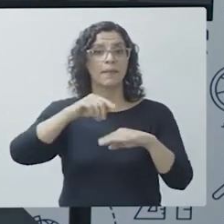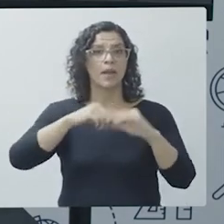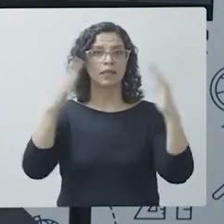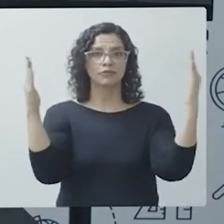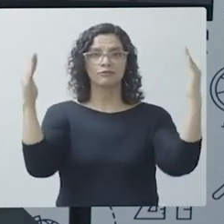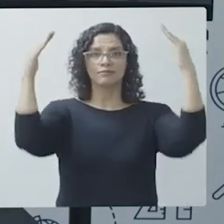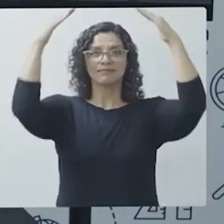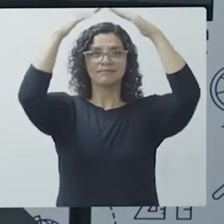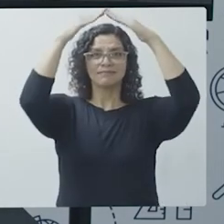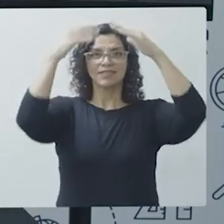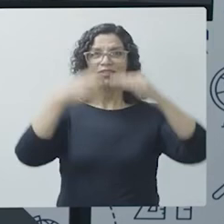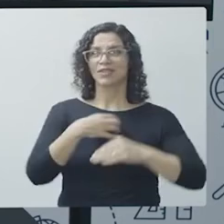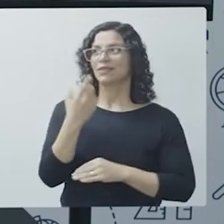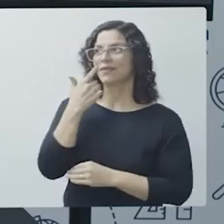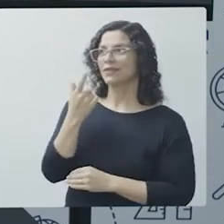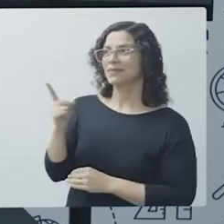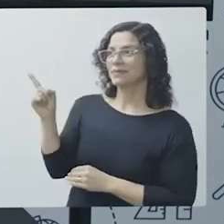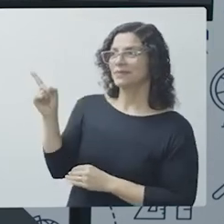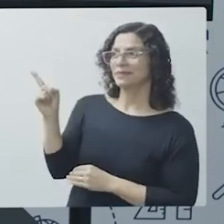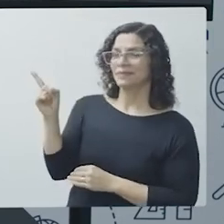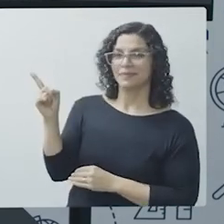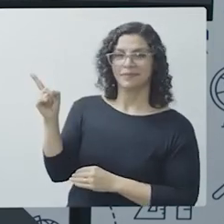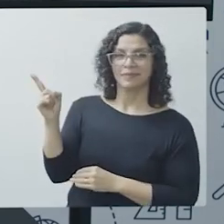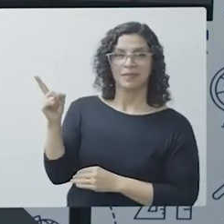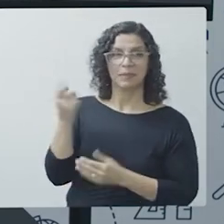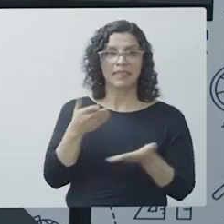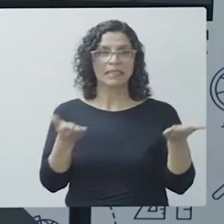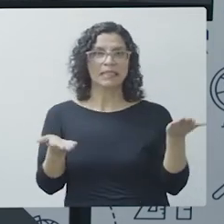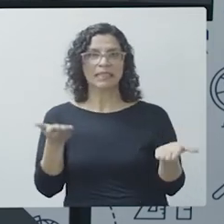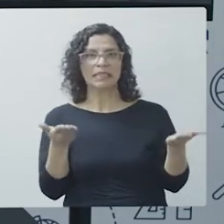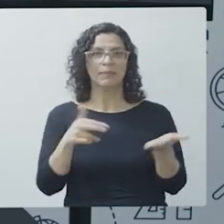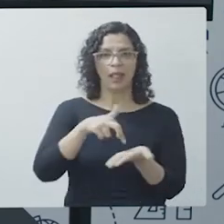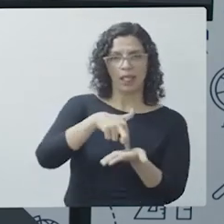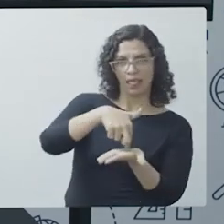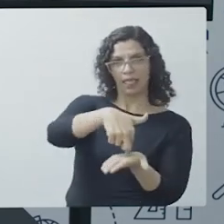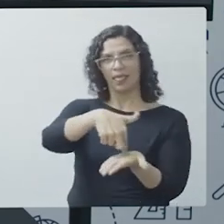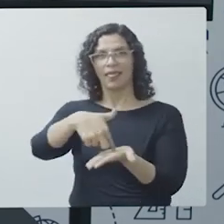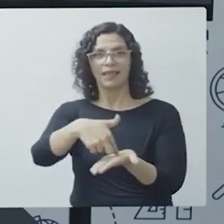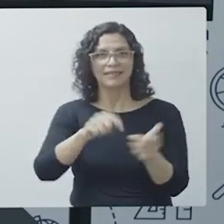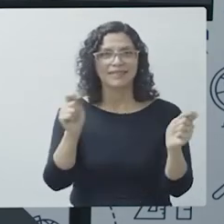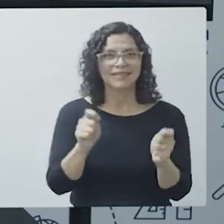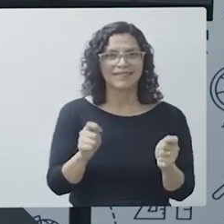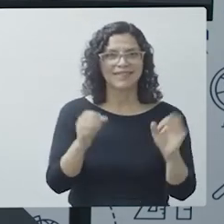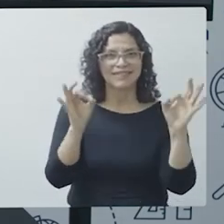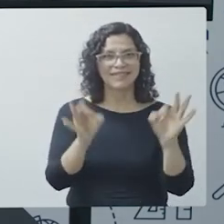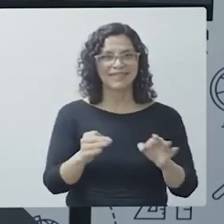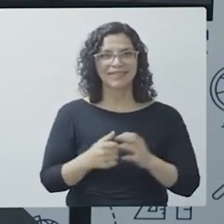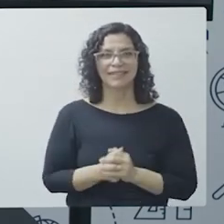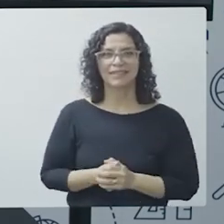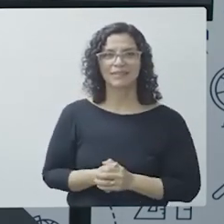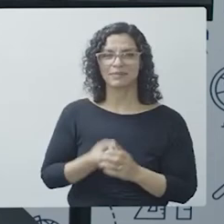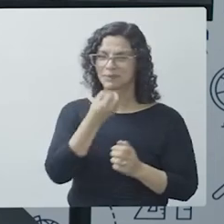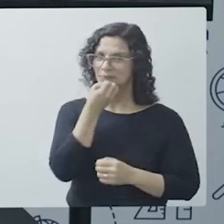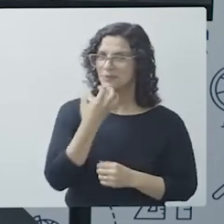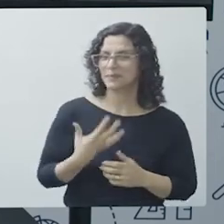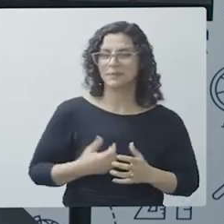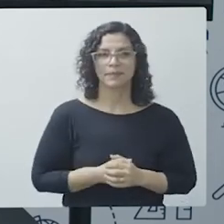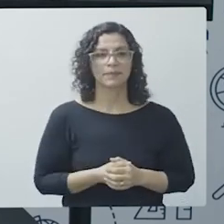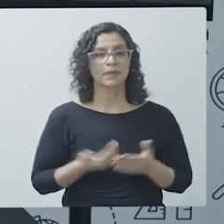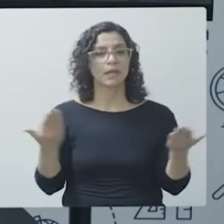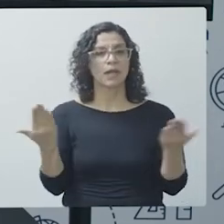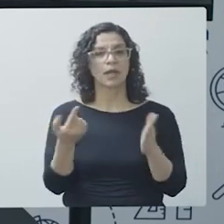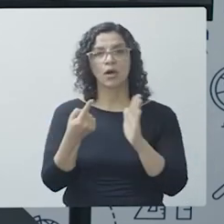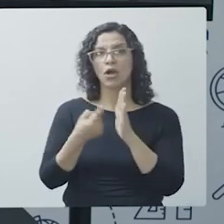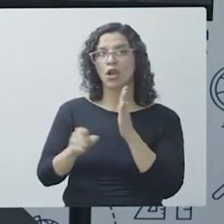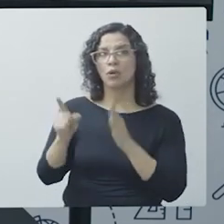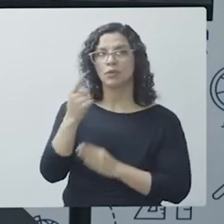E esticar os dois braços assim. Tem que ter equilíbrio também. Certo? Muito